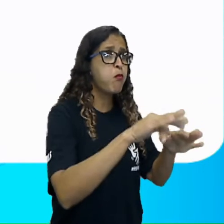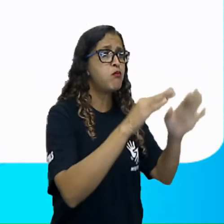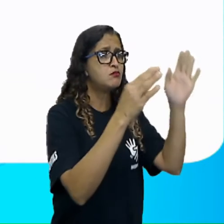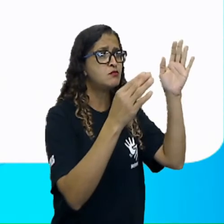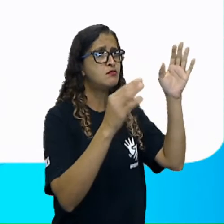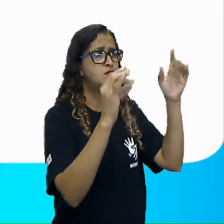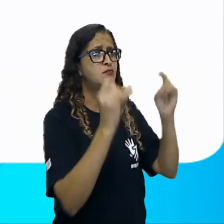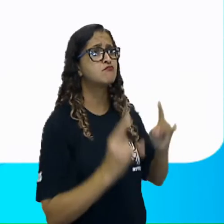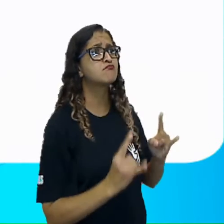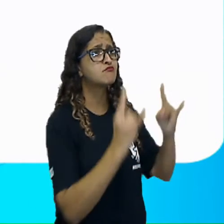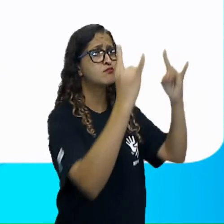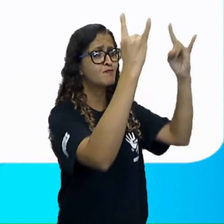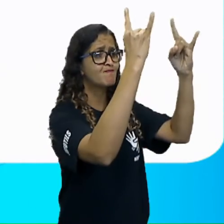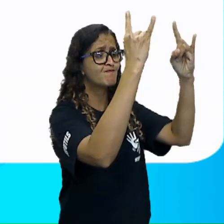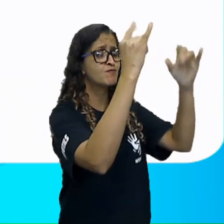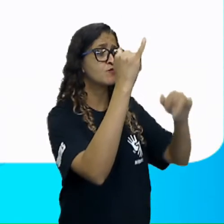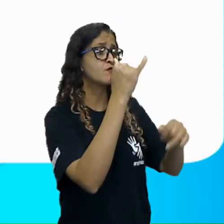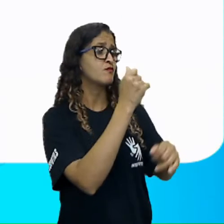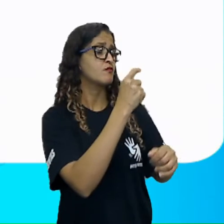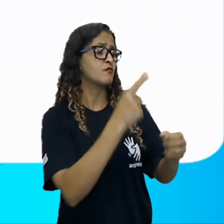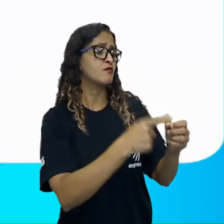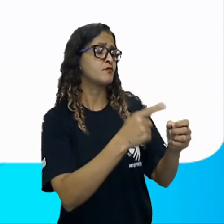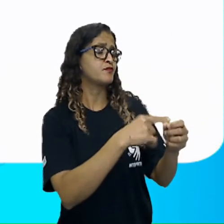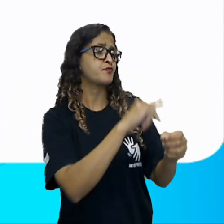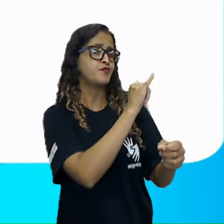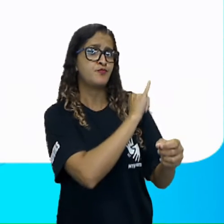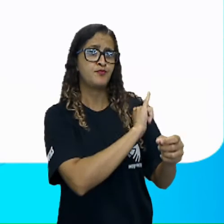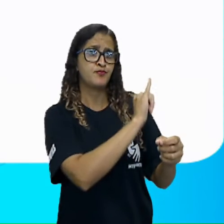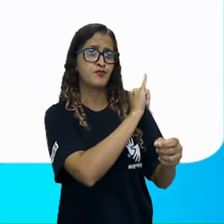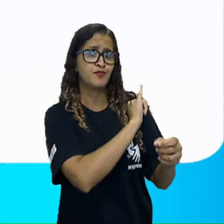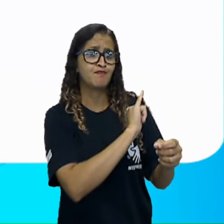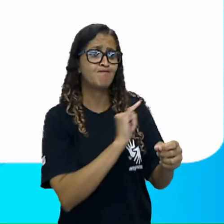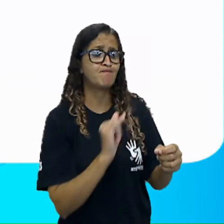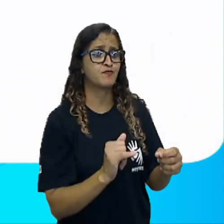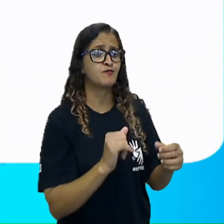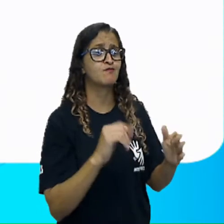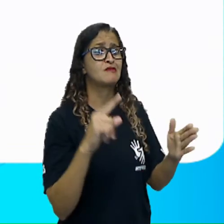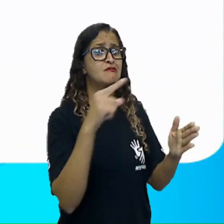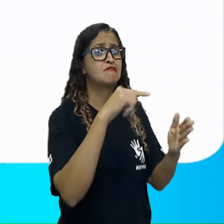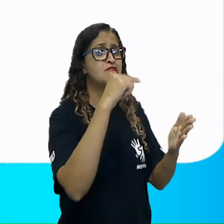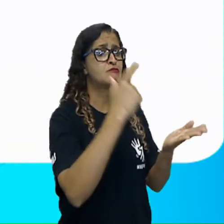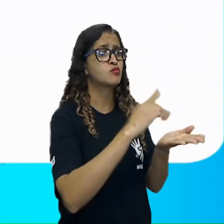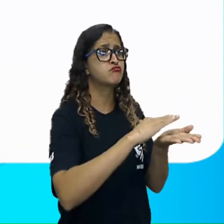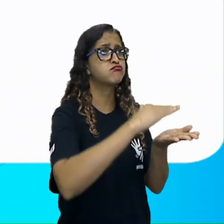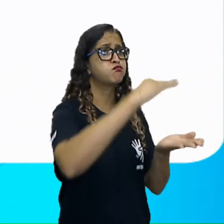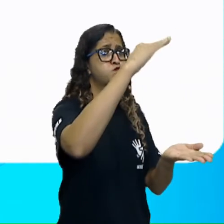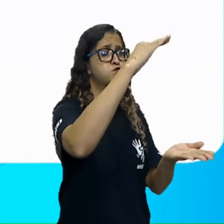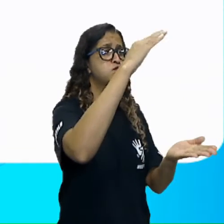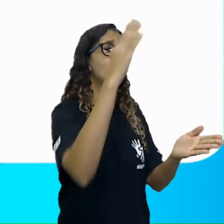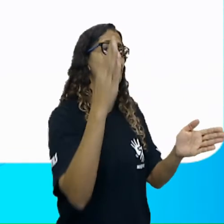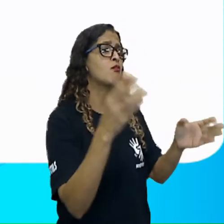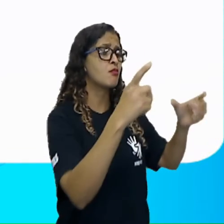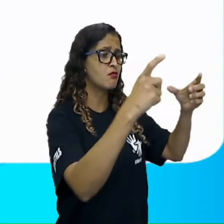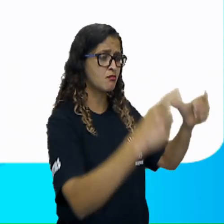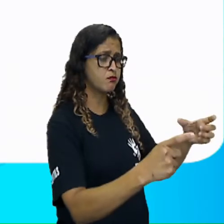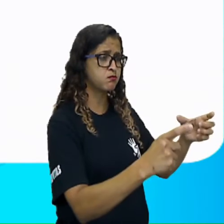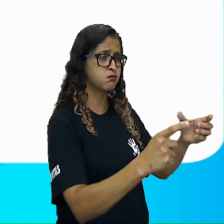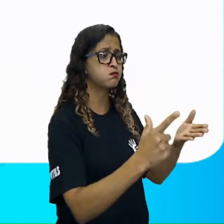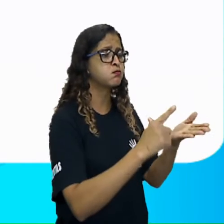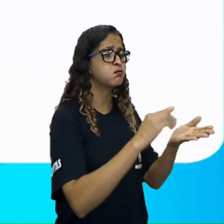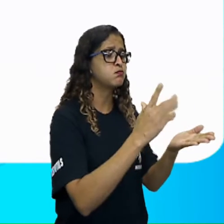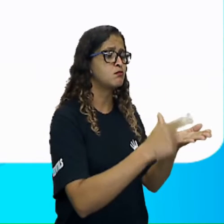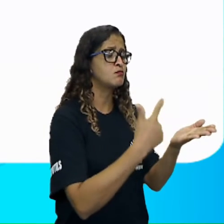do Museu Nacional no Rio de Janeiro e seu acervo no dia 2 de setembro.